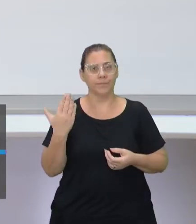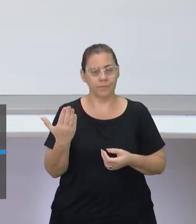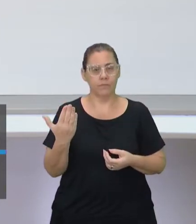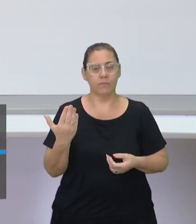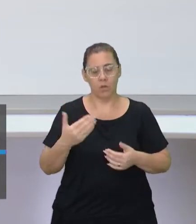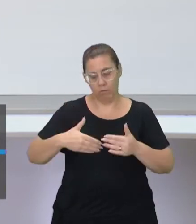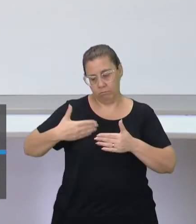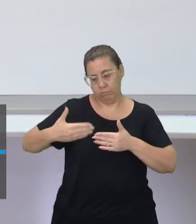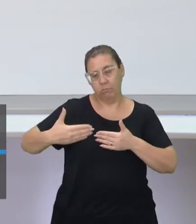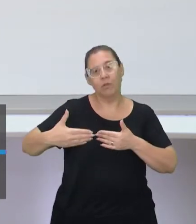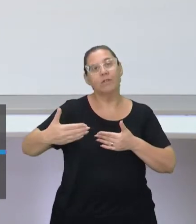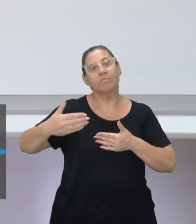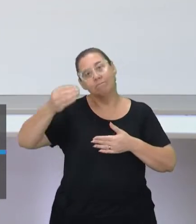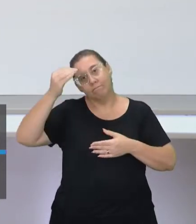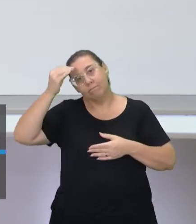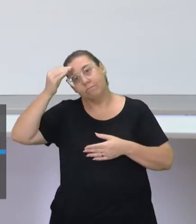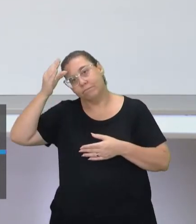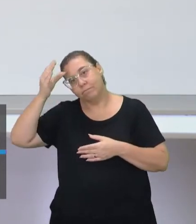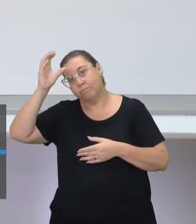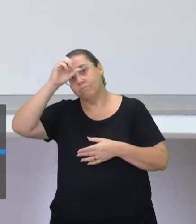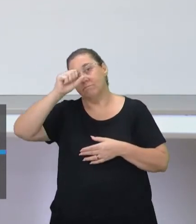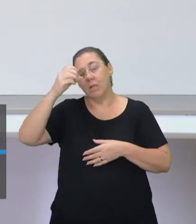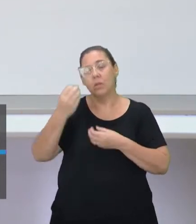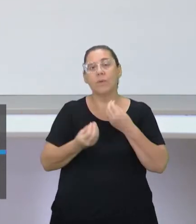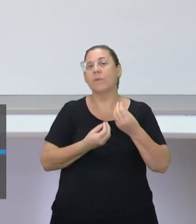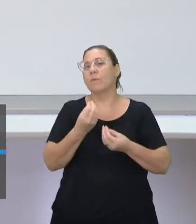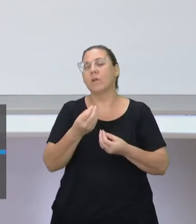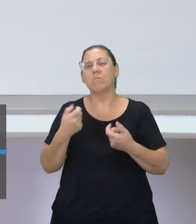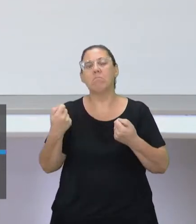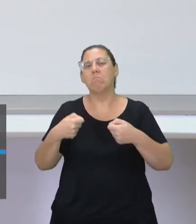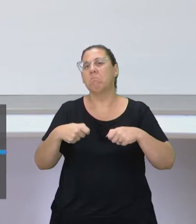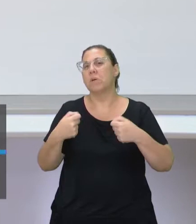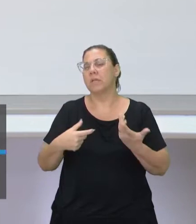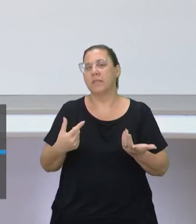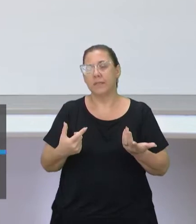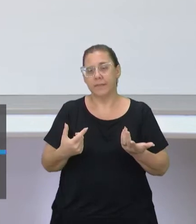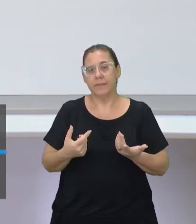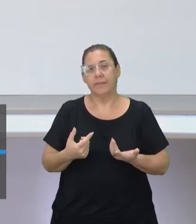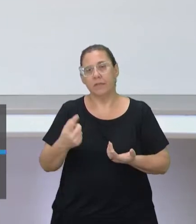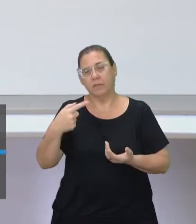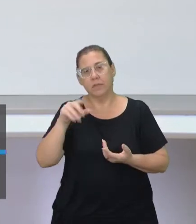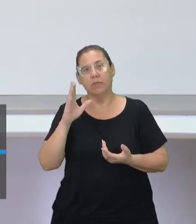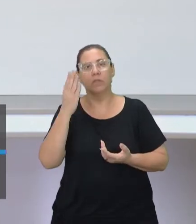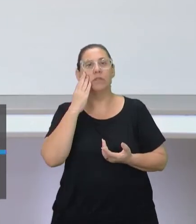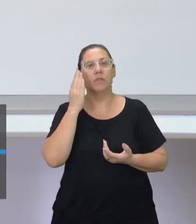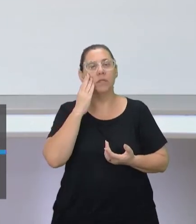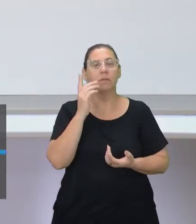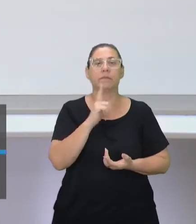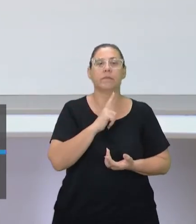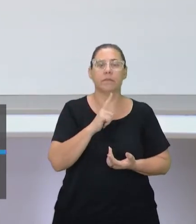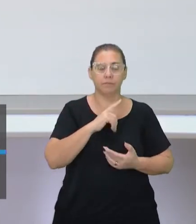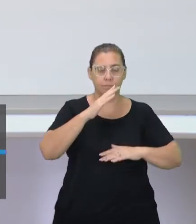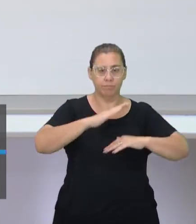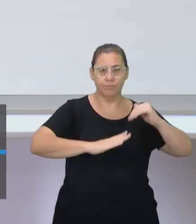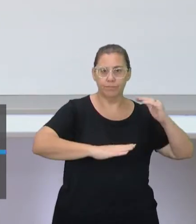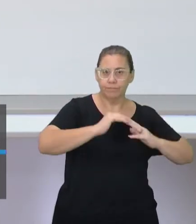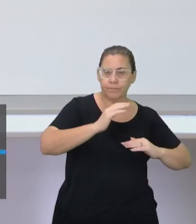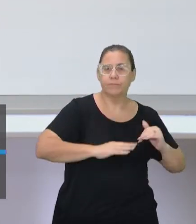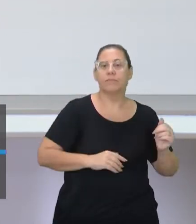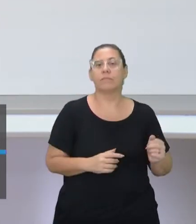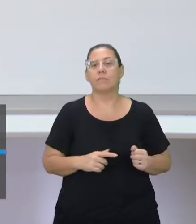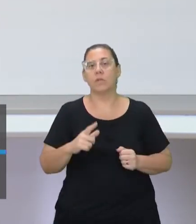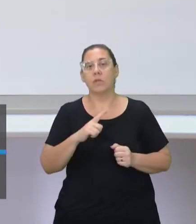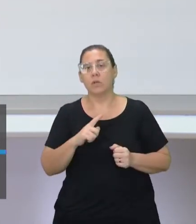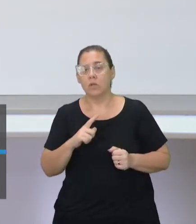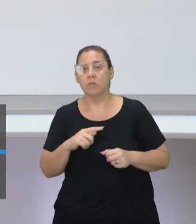o processo de aprendizagem. Quais são os elementos desse processo de aprendizagem? Então, vocês já sabem que tem a habilidade, tem